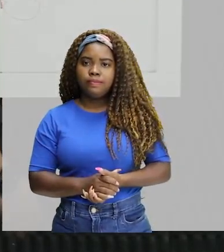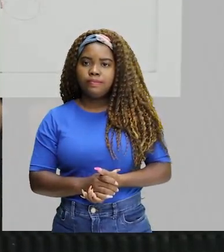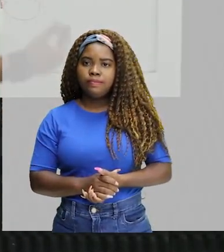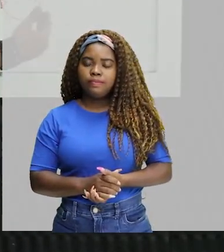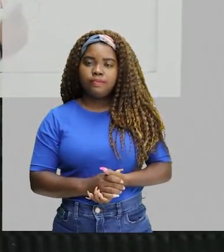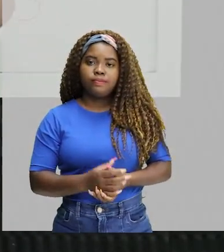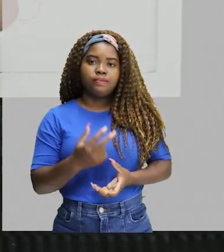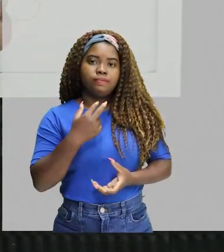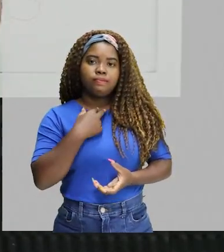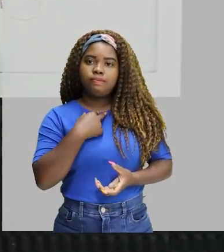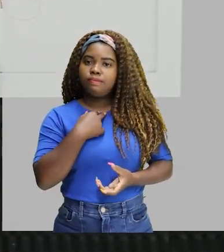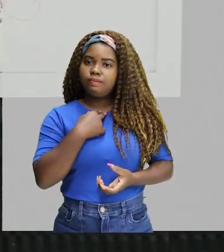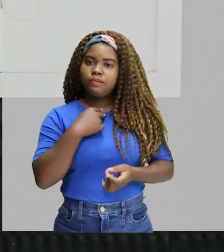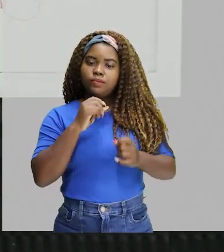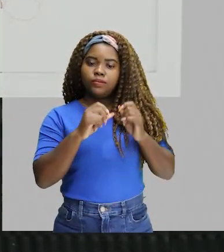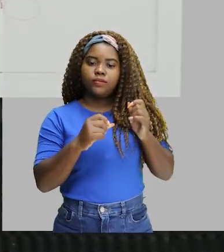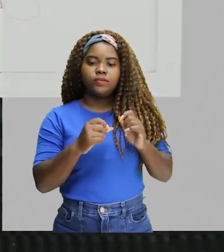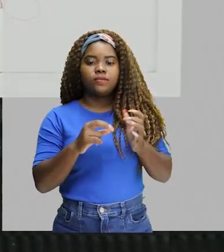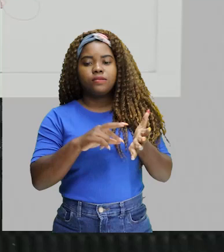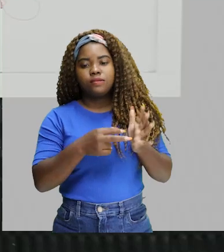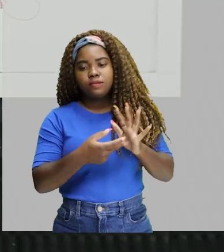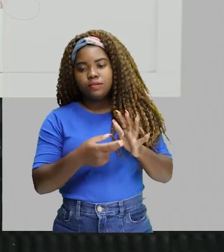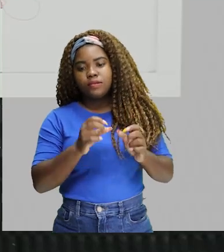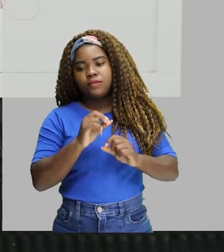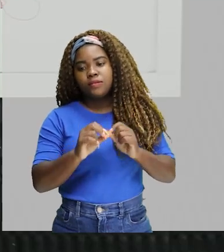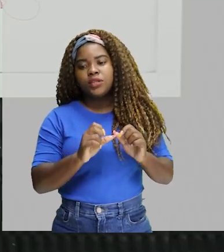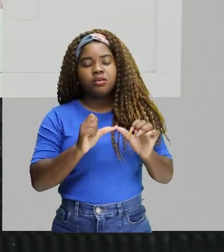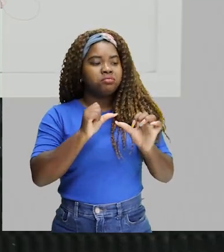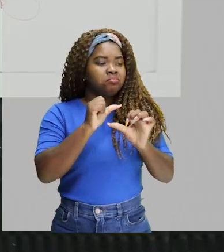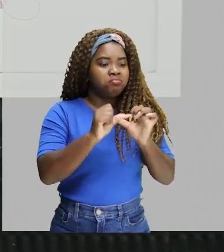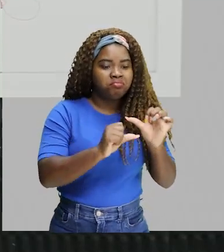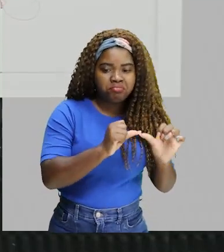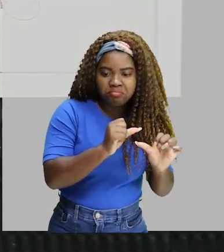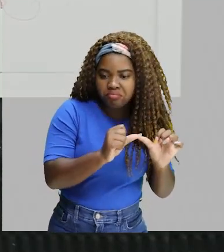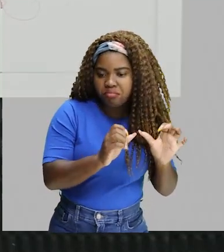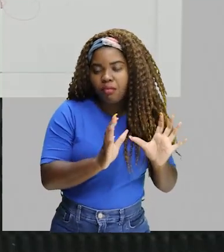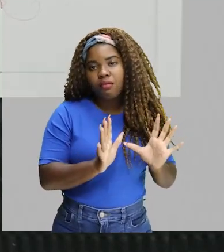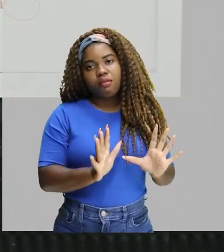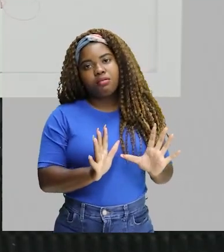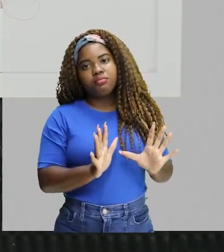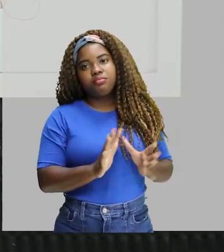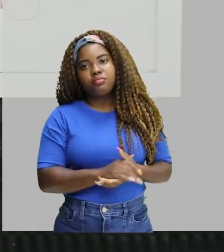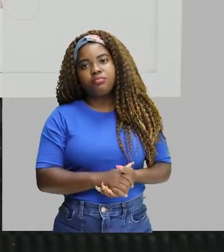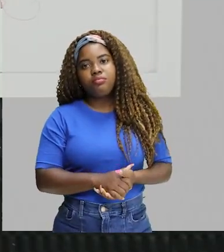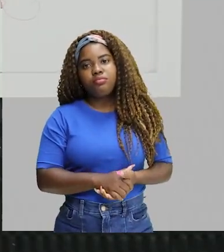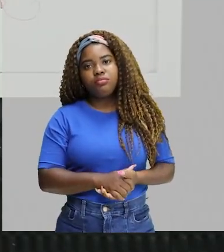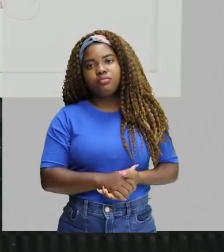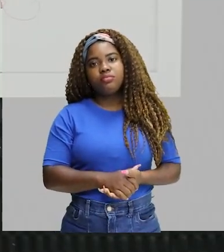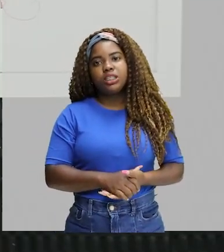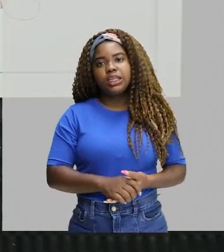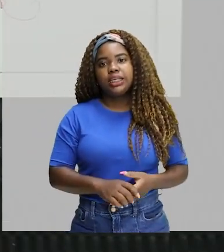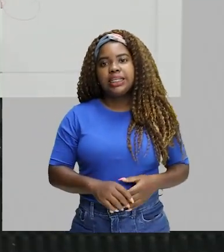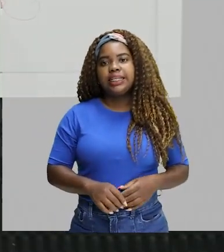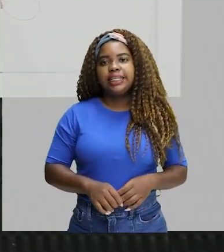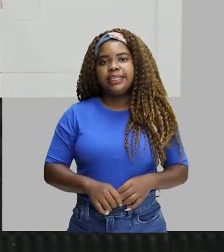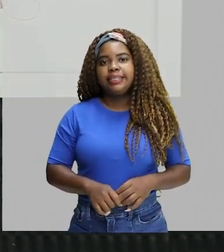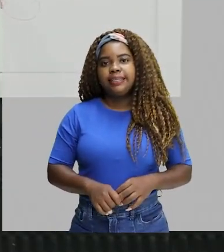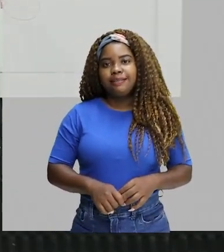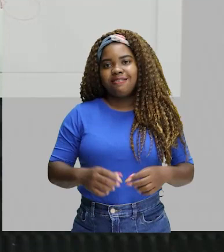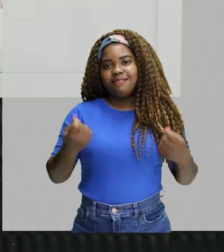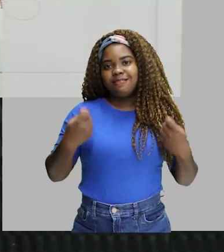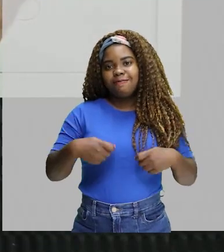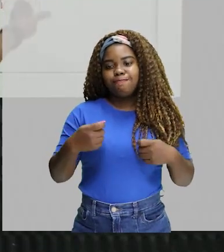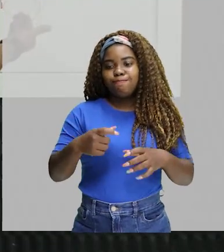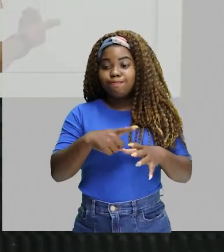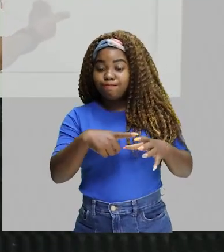que traduz algo como imutável, confiável, denso. Não. Eu preciso